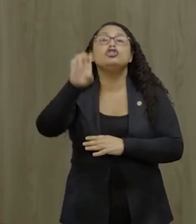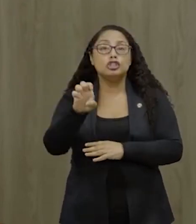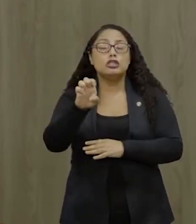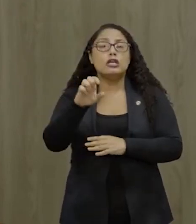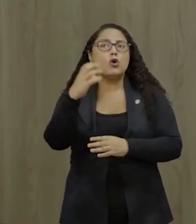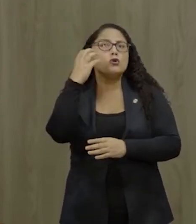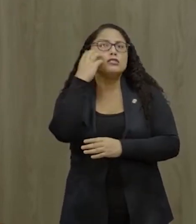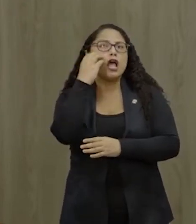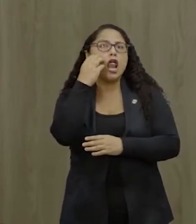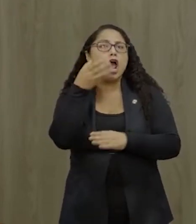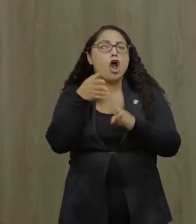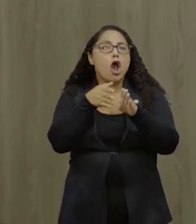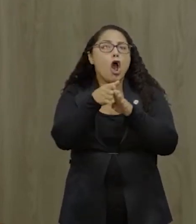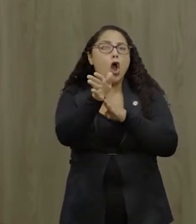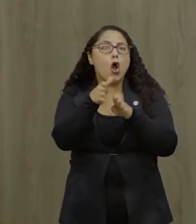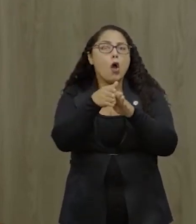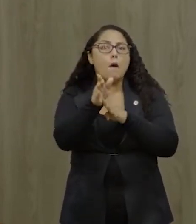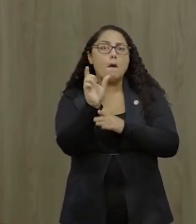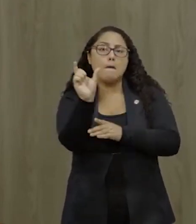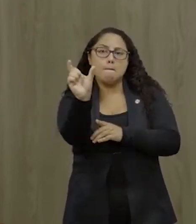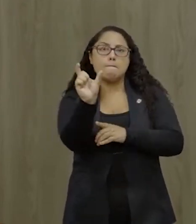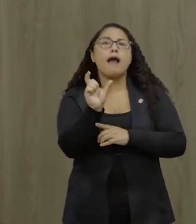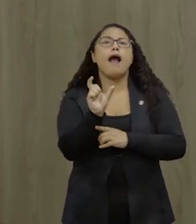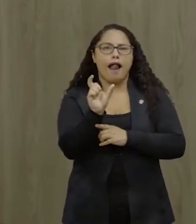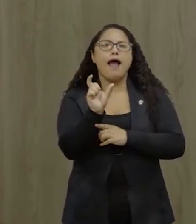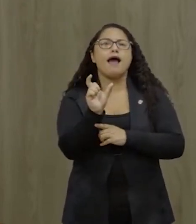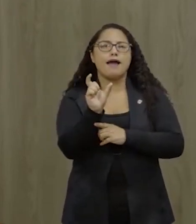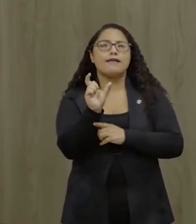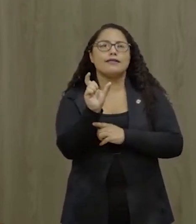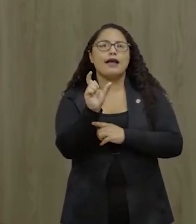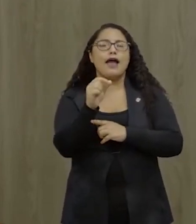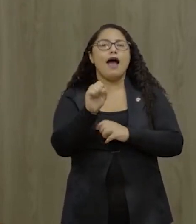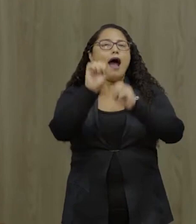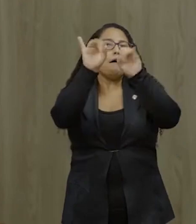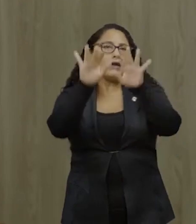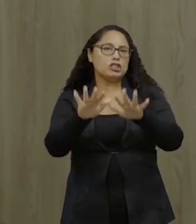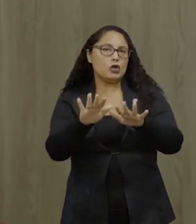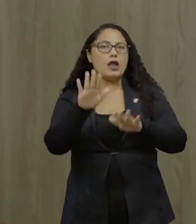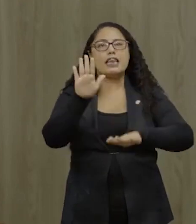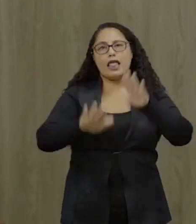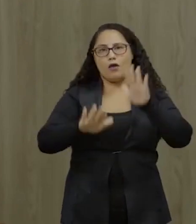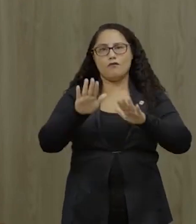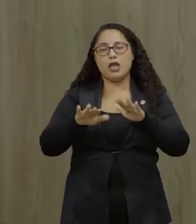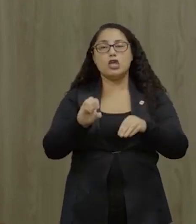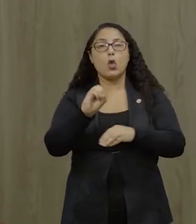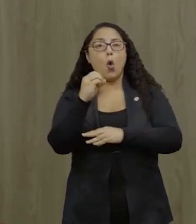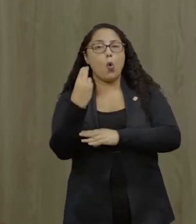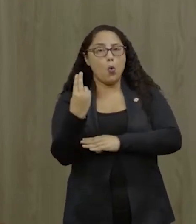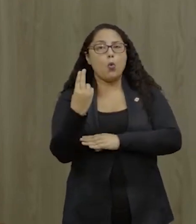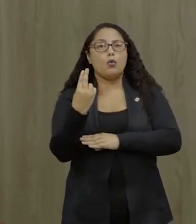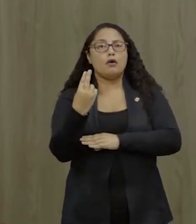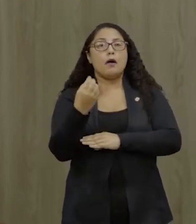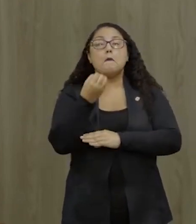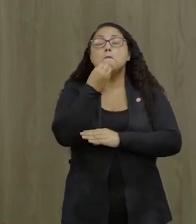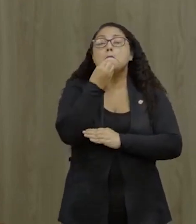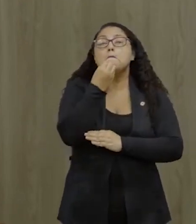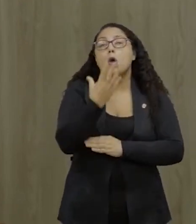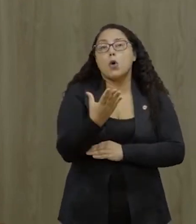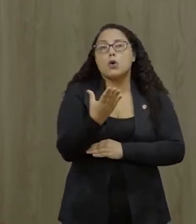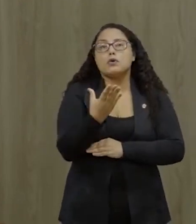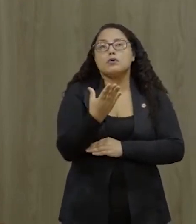o celular, ele sugere uma palavra. Sim. Ele vai colocar ali um abençoe, provavelmente. Uhum. Ou então assim,